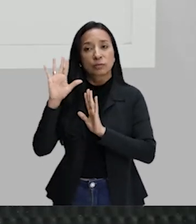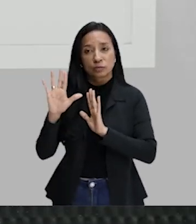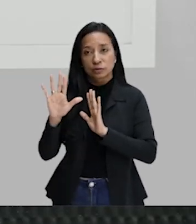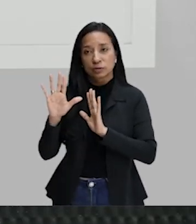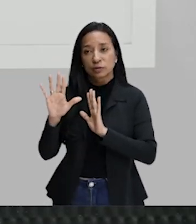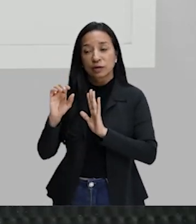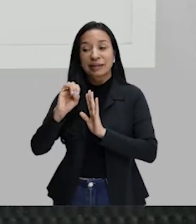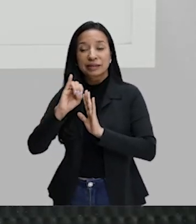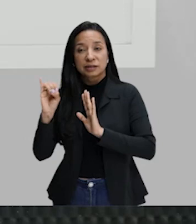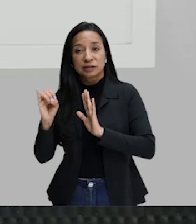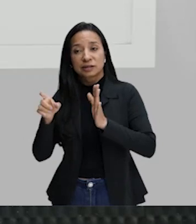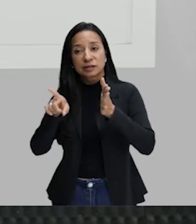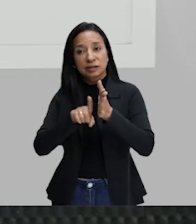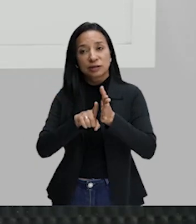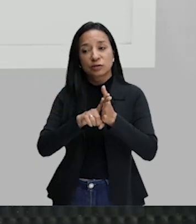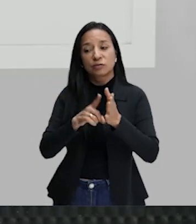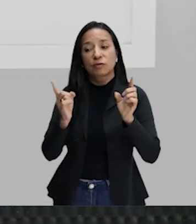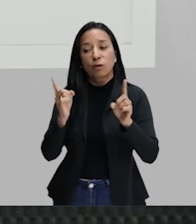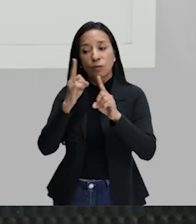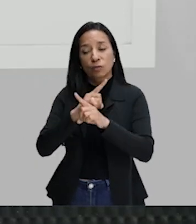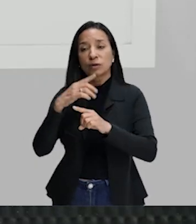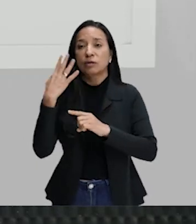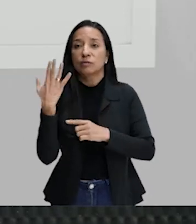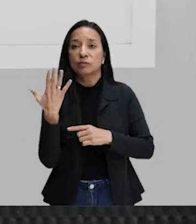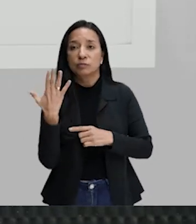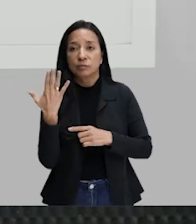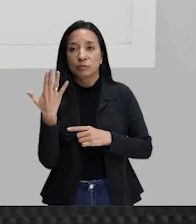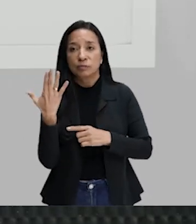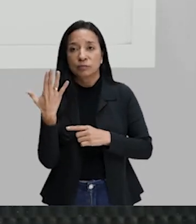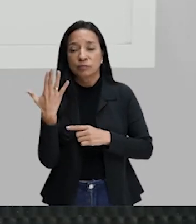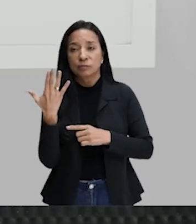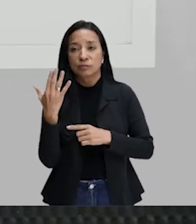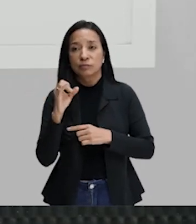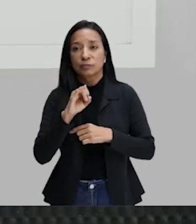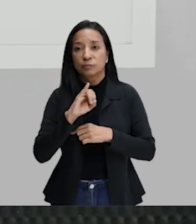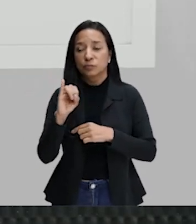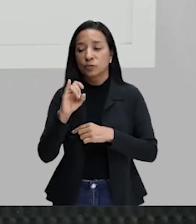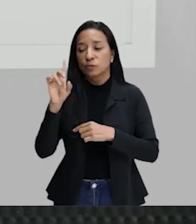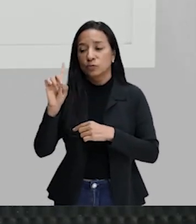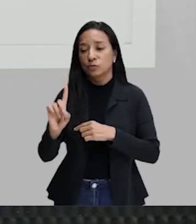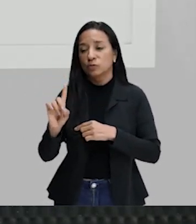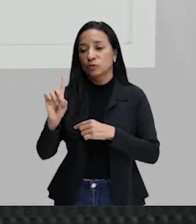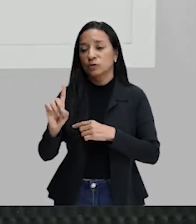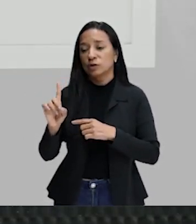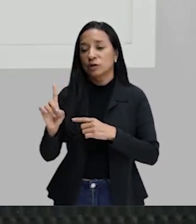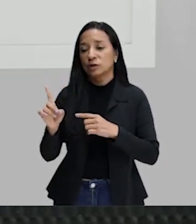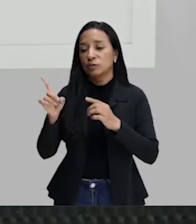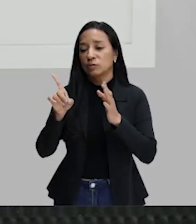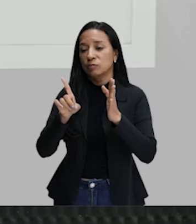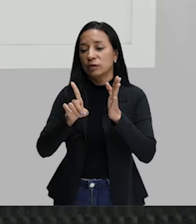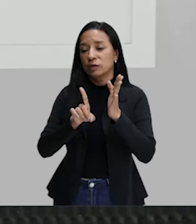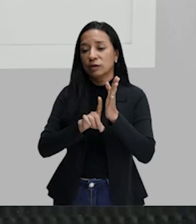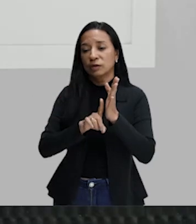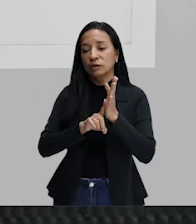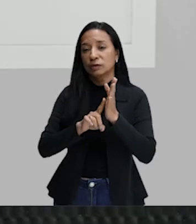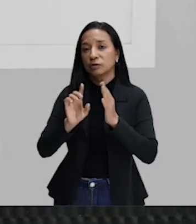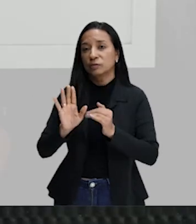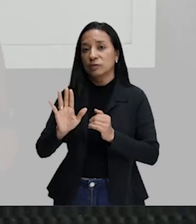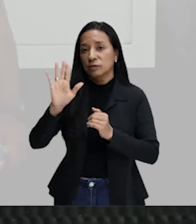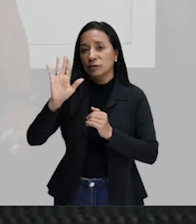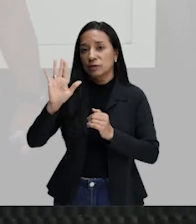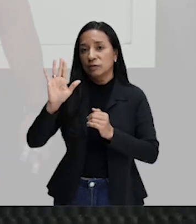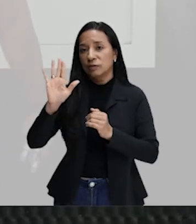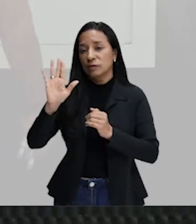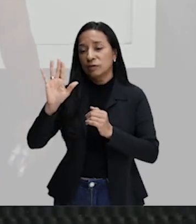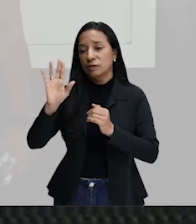Se for negativa, é o contrário, tá ok? Então, se a regra da mão direita de uma carga negativa der para cima, na verdade é para